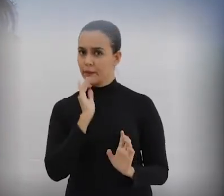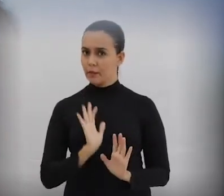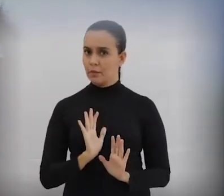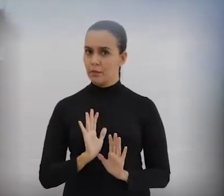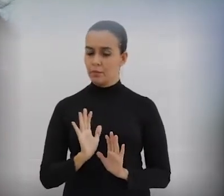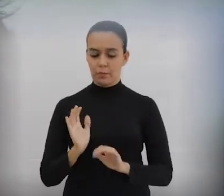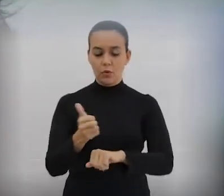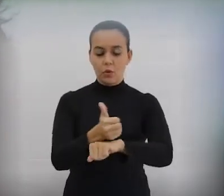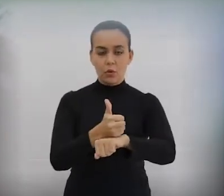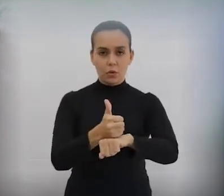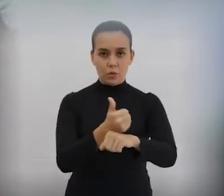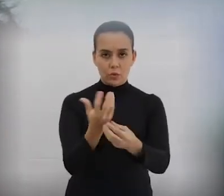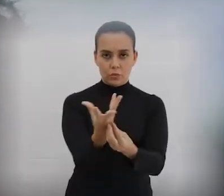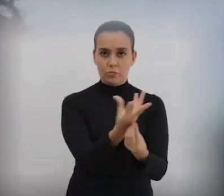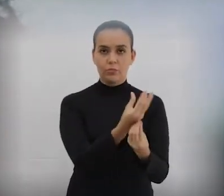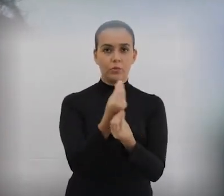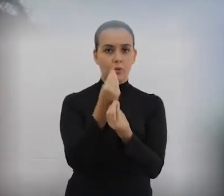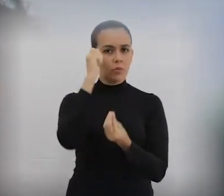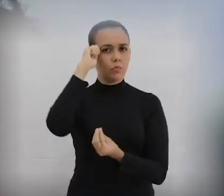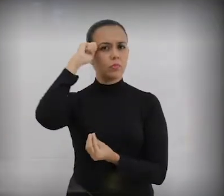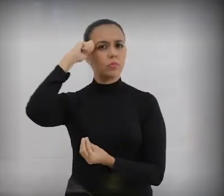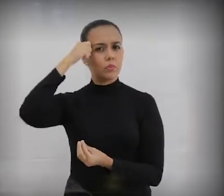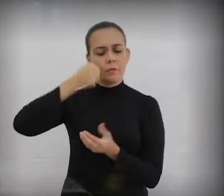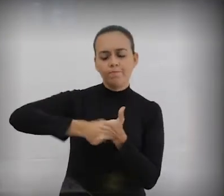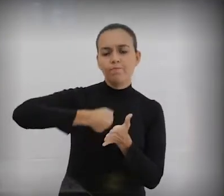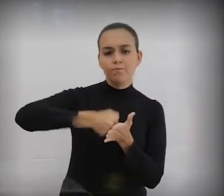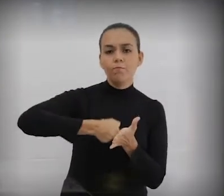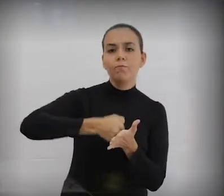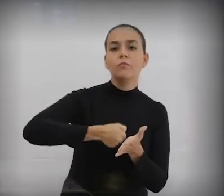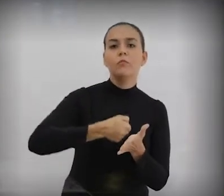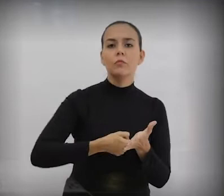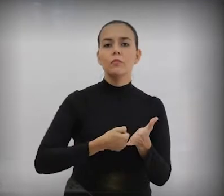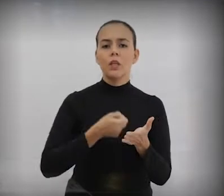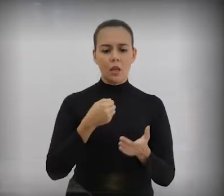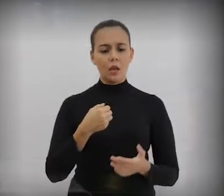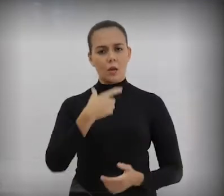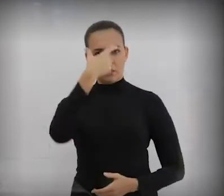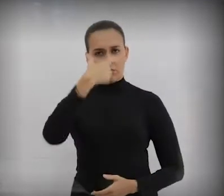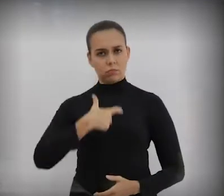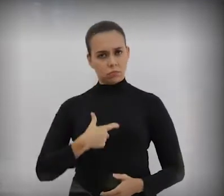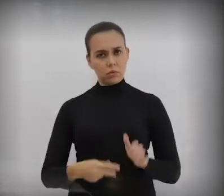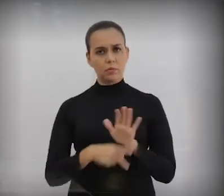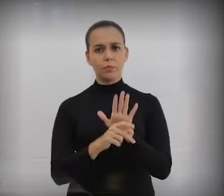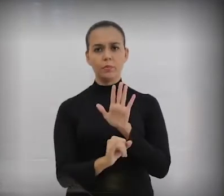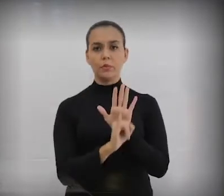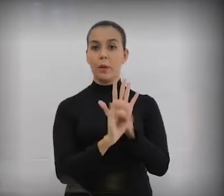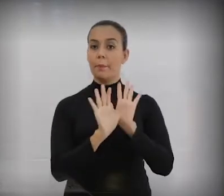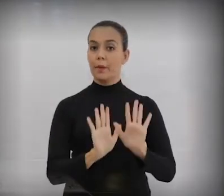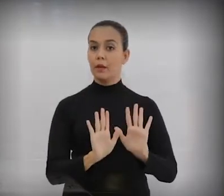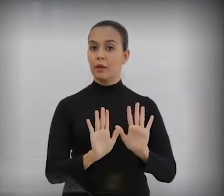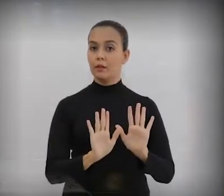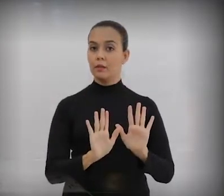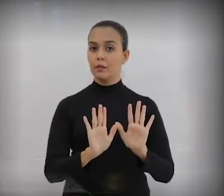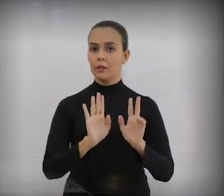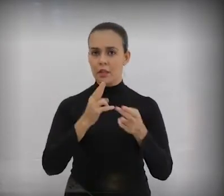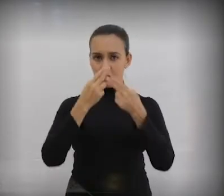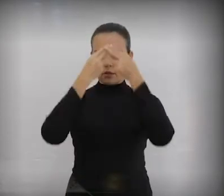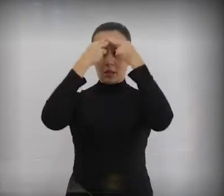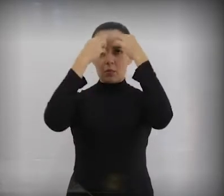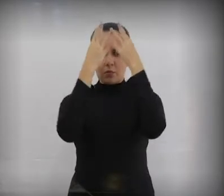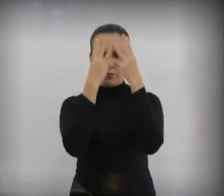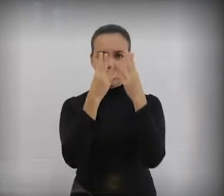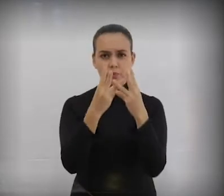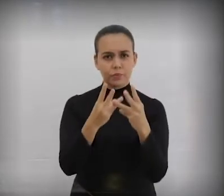artistas afrodescendentes vêm trabalhando essa questão da identidade, mas para tentar desconstruir, né, de certa